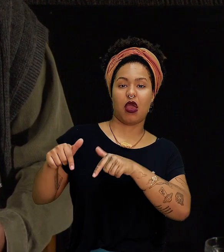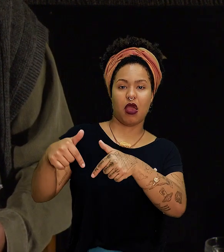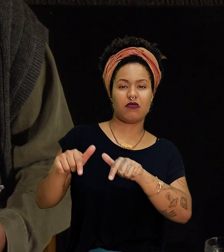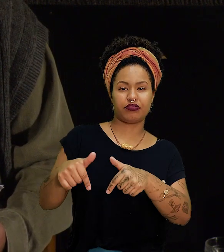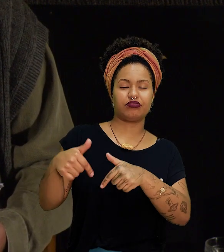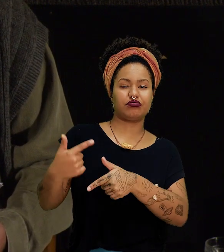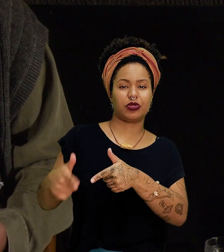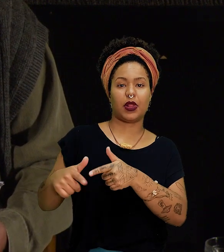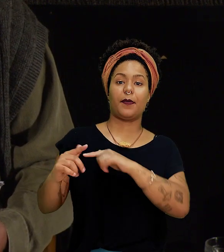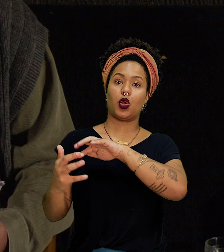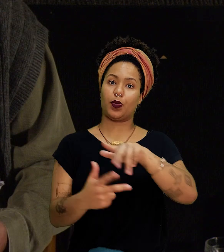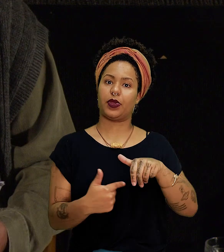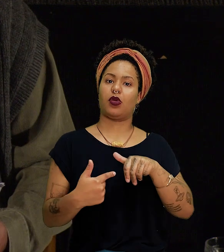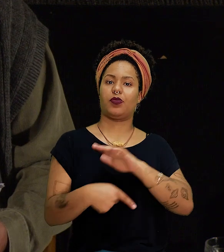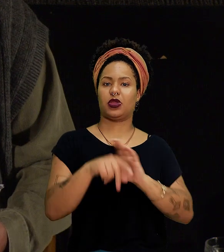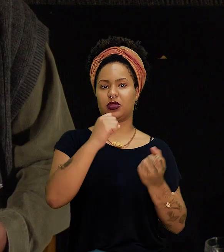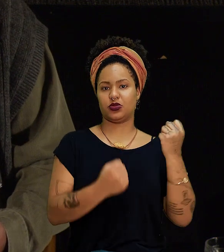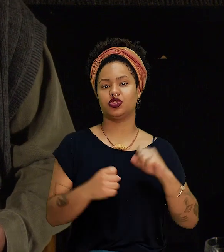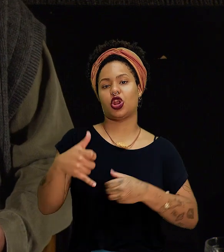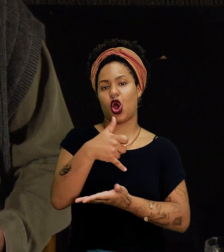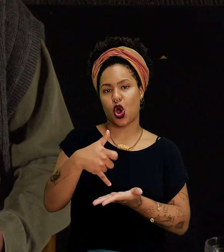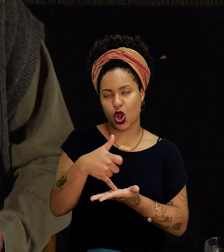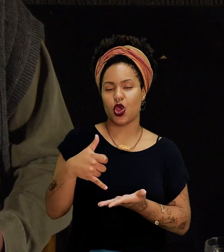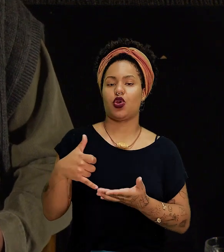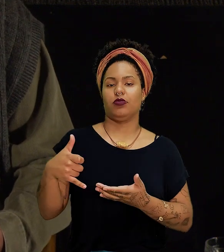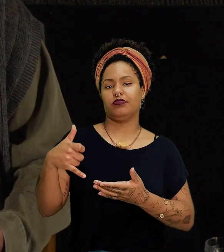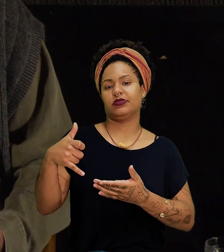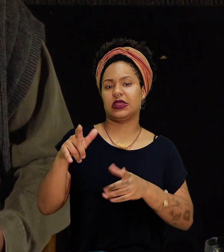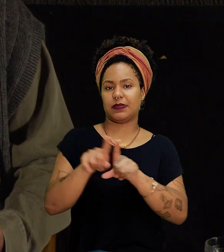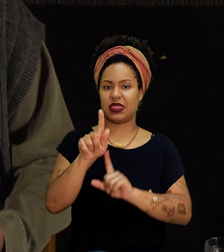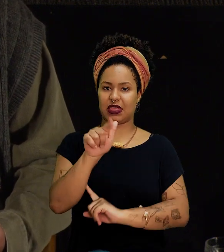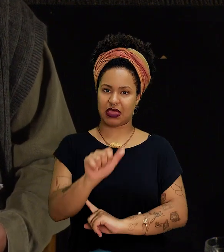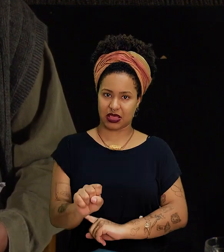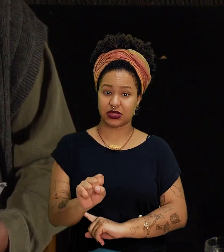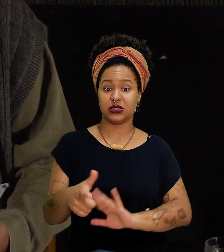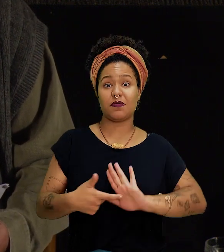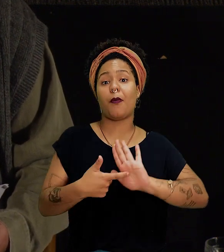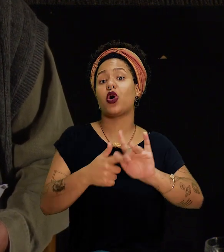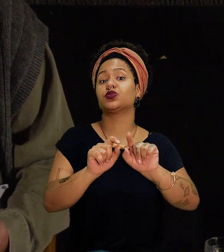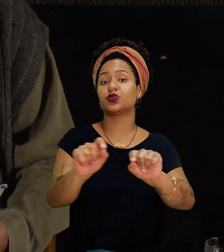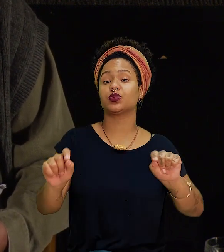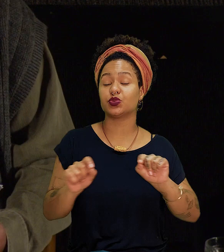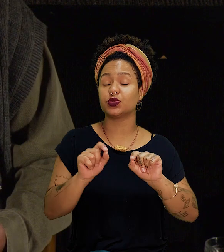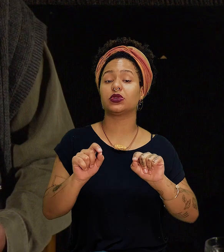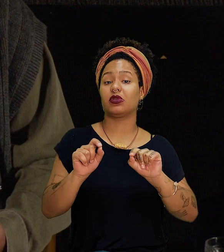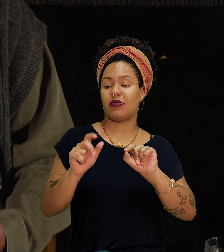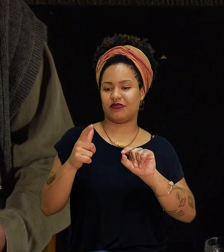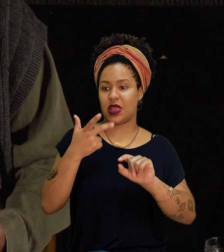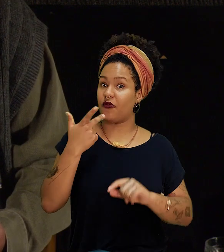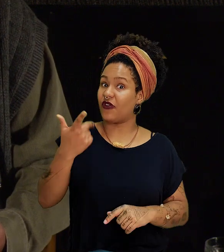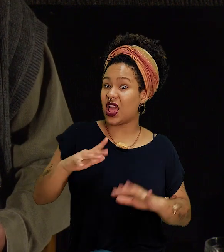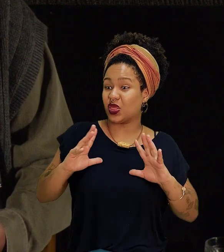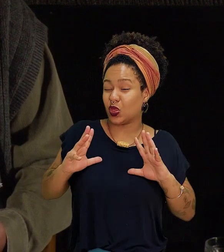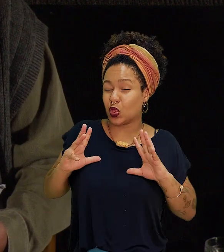da indústria de óleo e gás, e que indica, né, que todas, eu